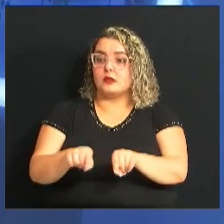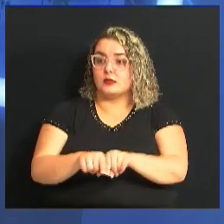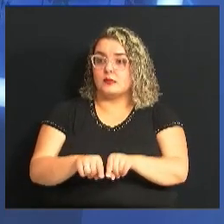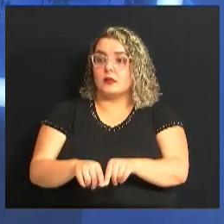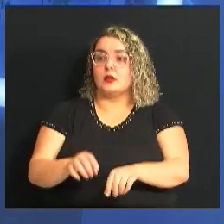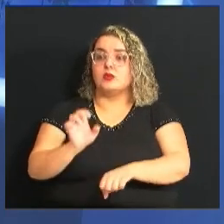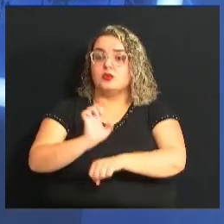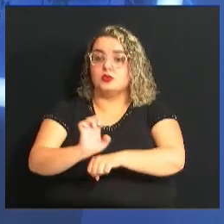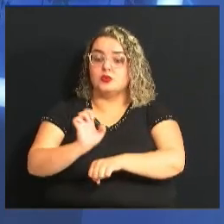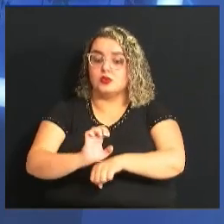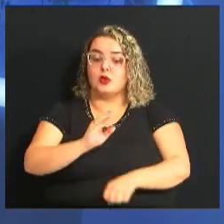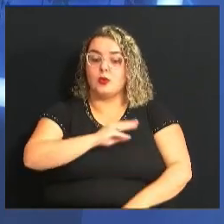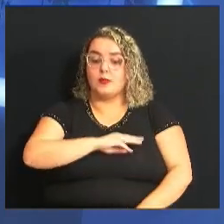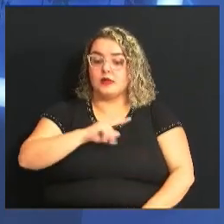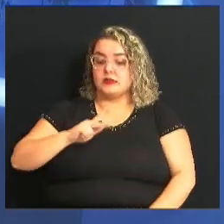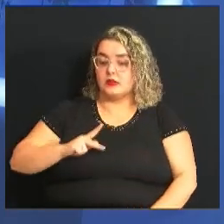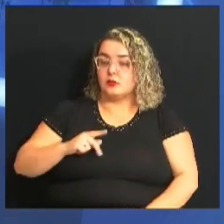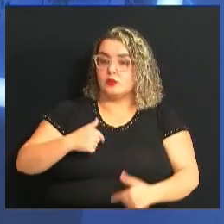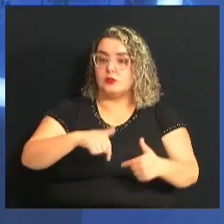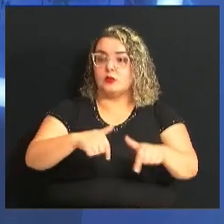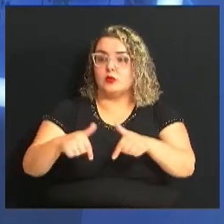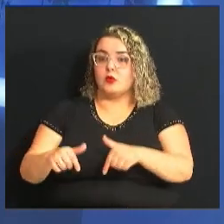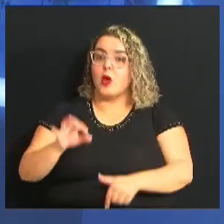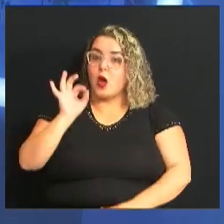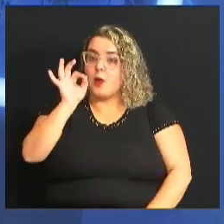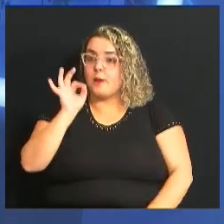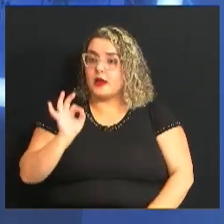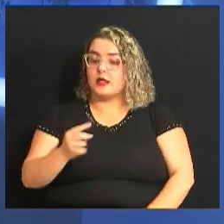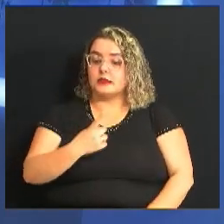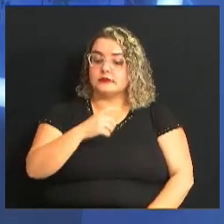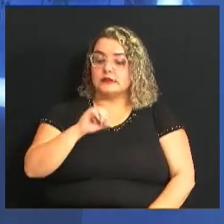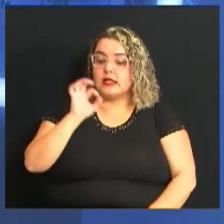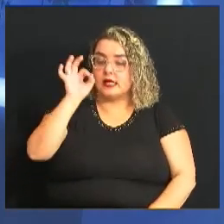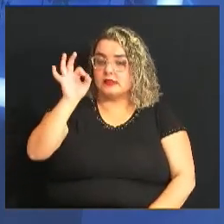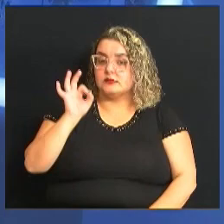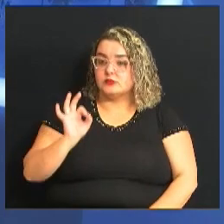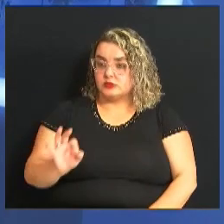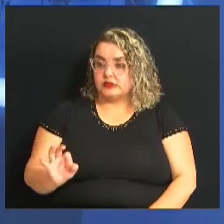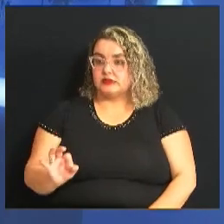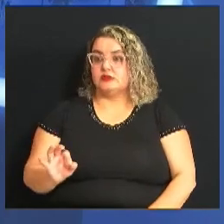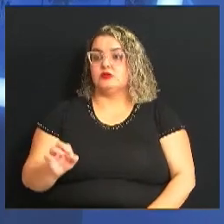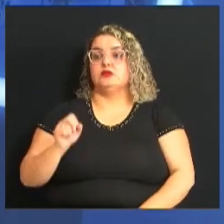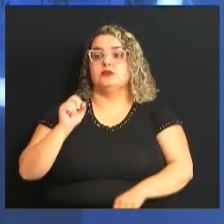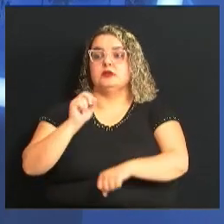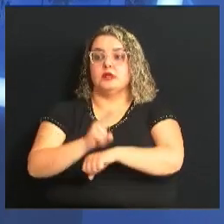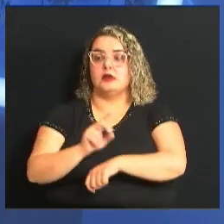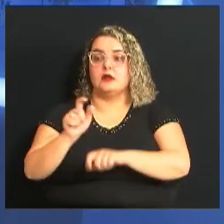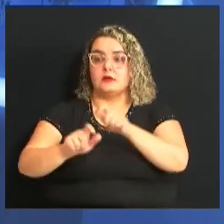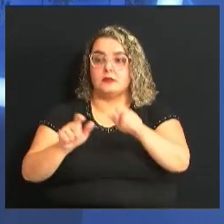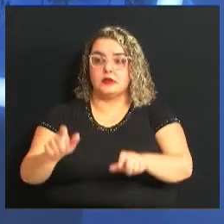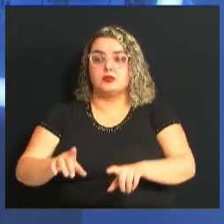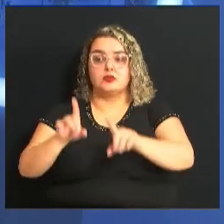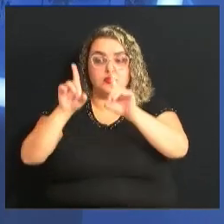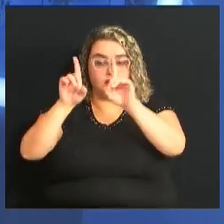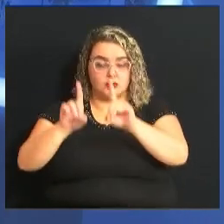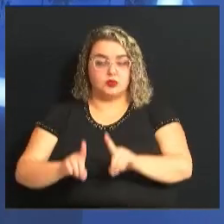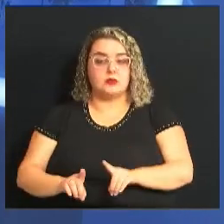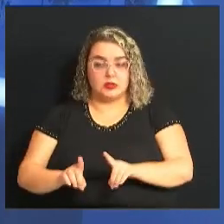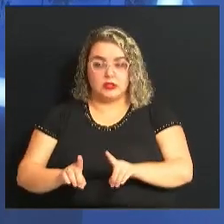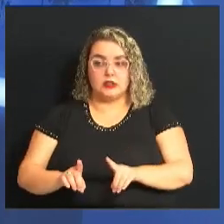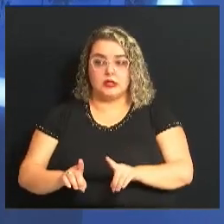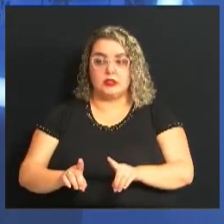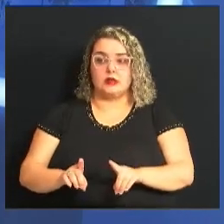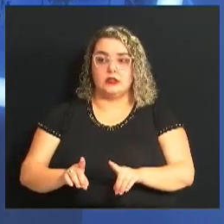Ministério Público do Trabalho o percentual de 10% das vagas às pessoas com deficiência e que